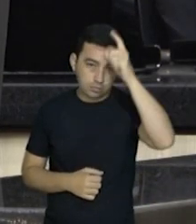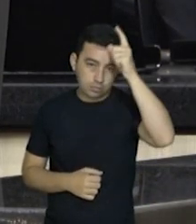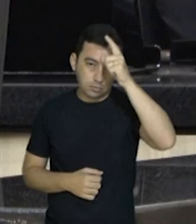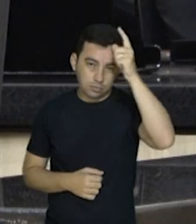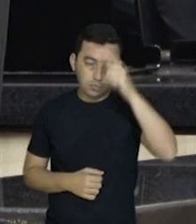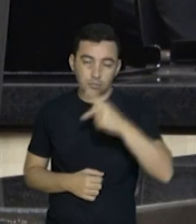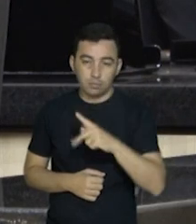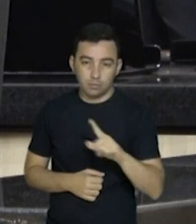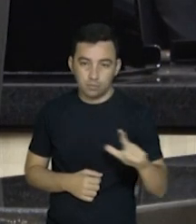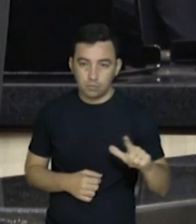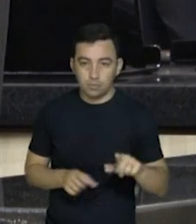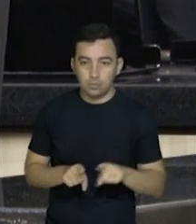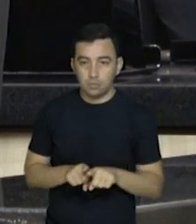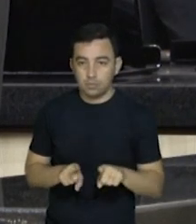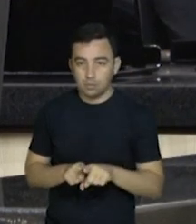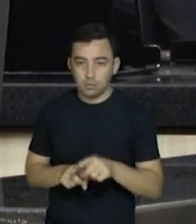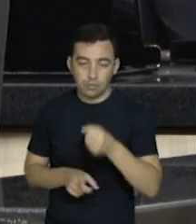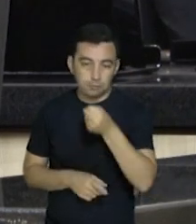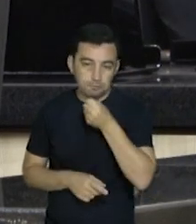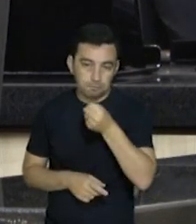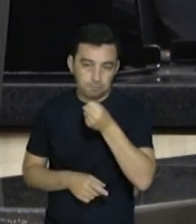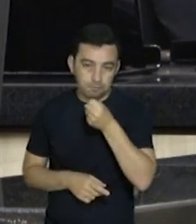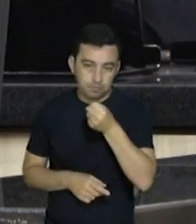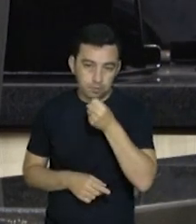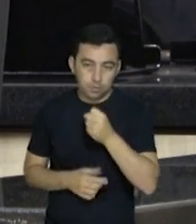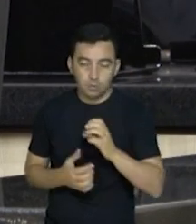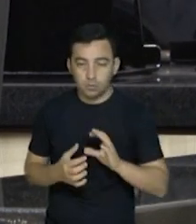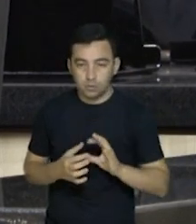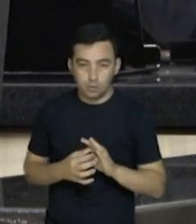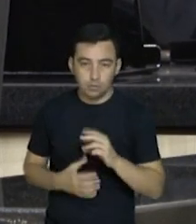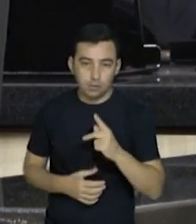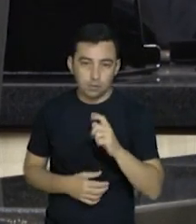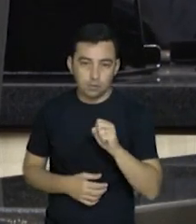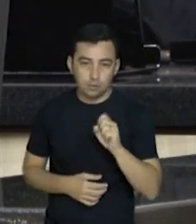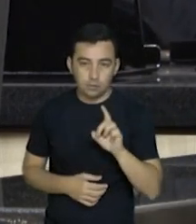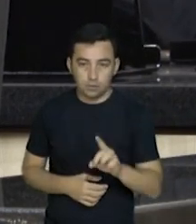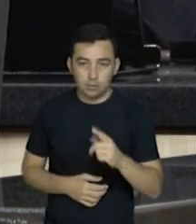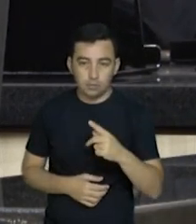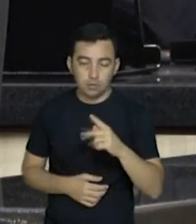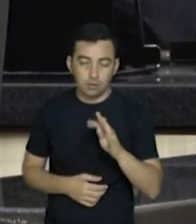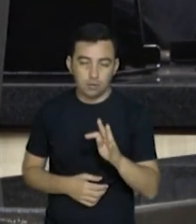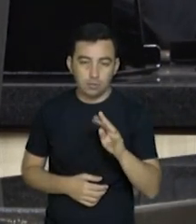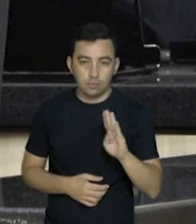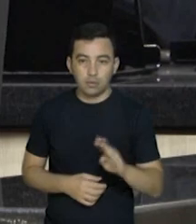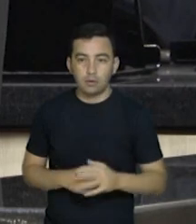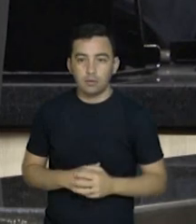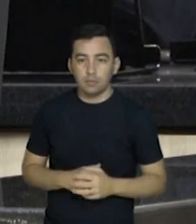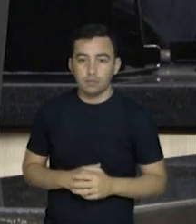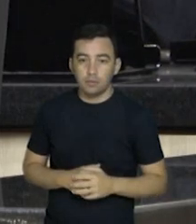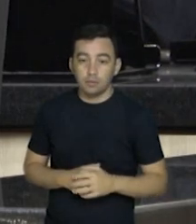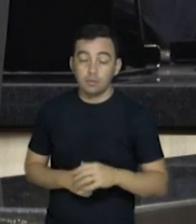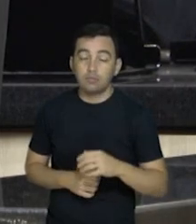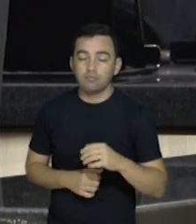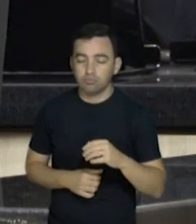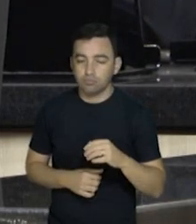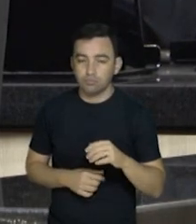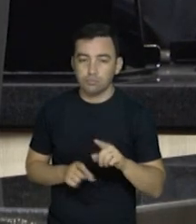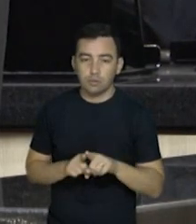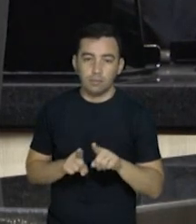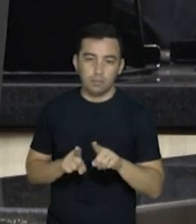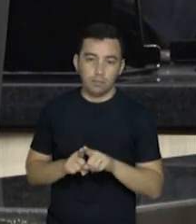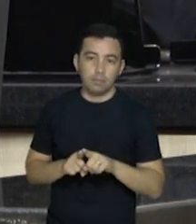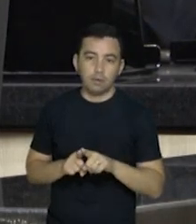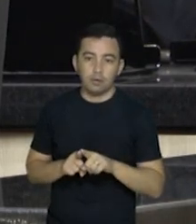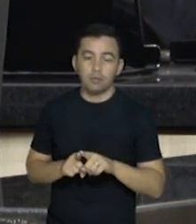PL repórter Sérgio Guimarães bloco União PSD PTB Lucas Neves bloco podemos novo republicanos